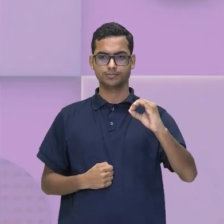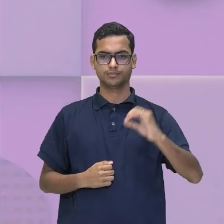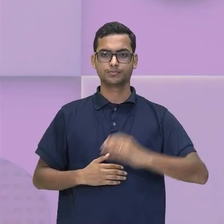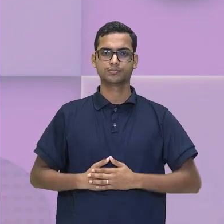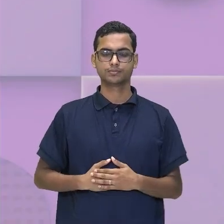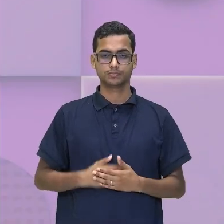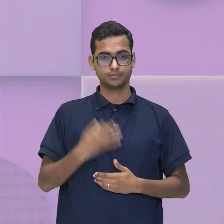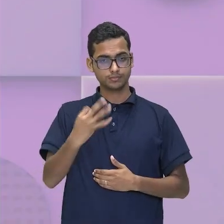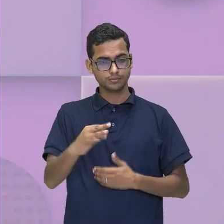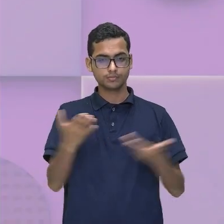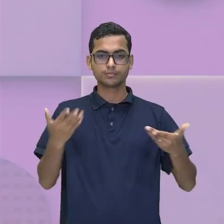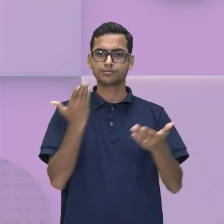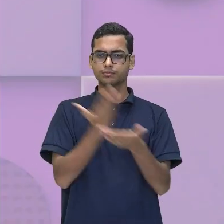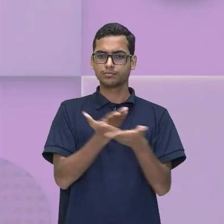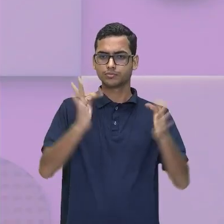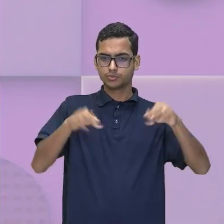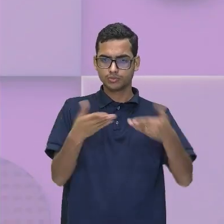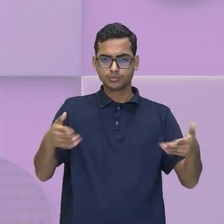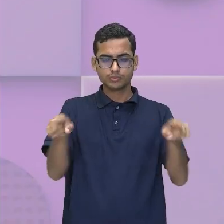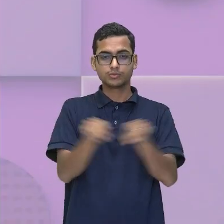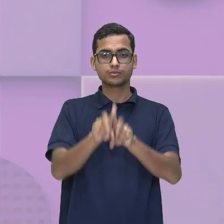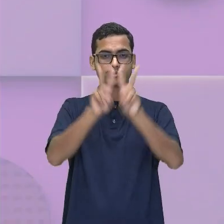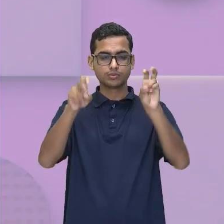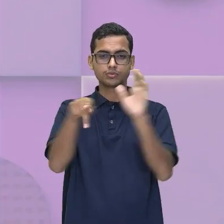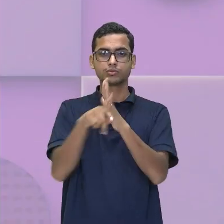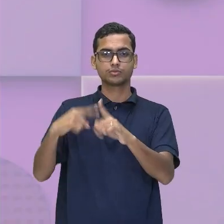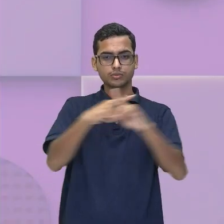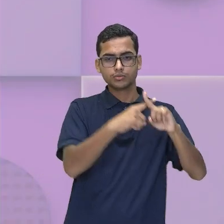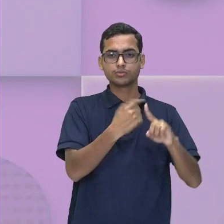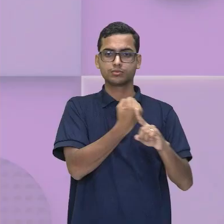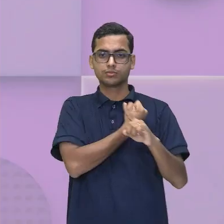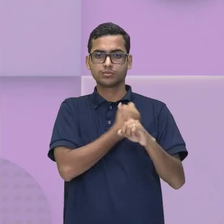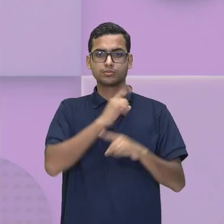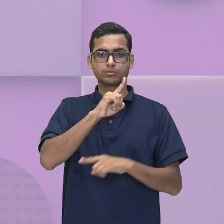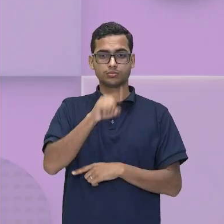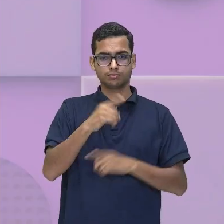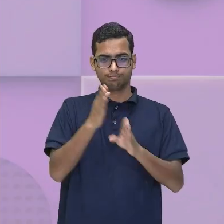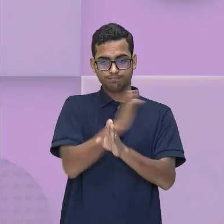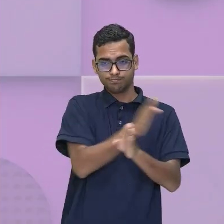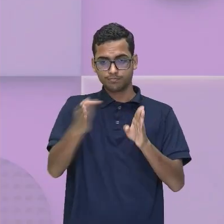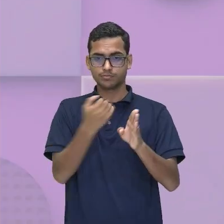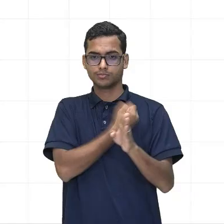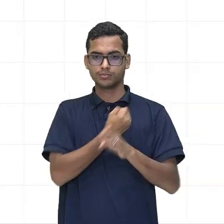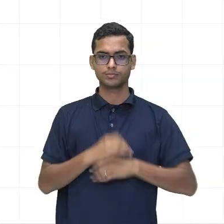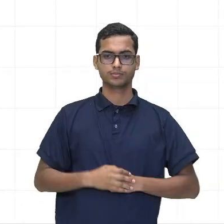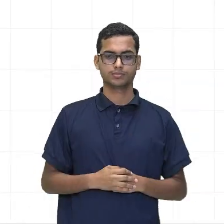0. Então, essa foi a nossa aula sobre multiplicação de números inteiros.